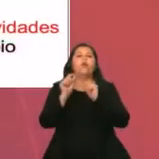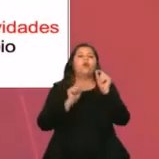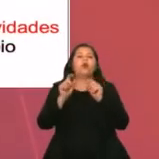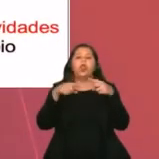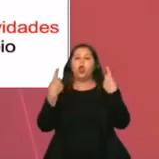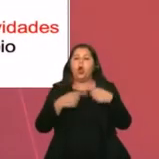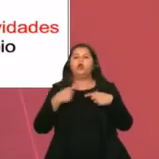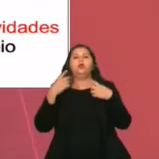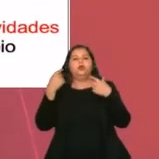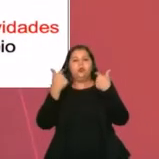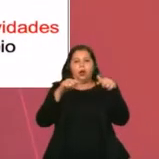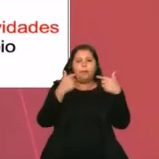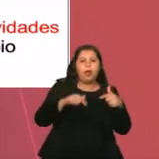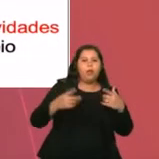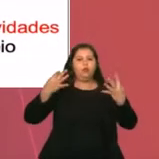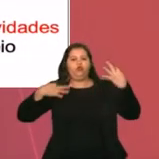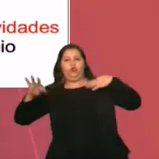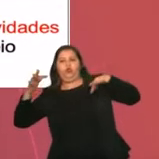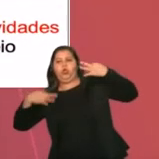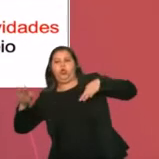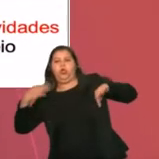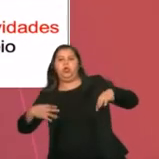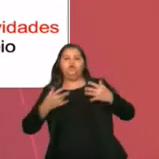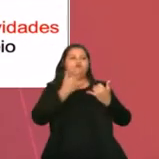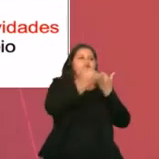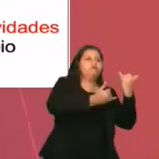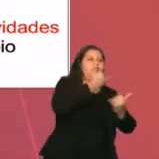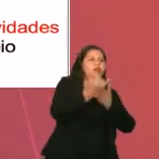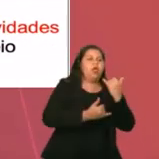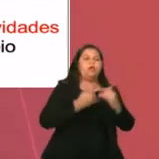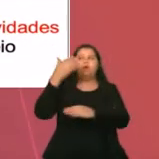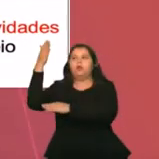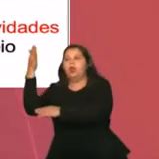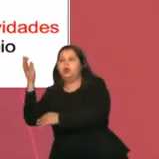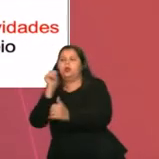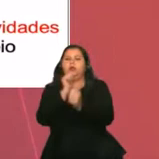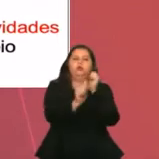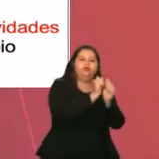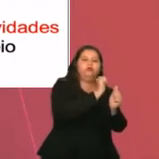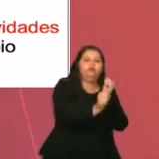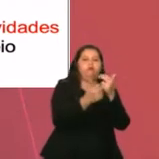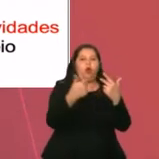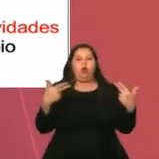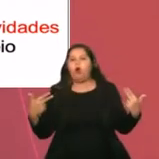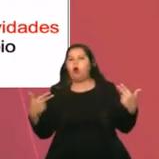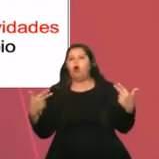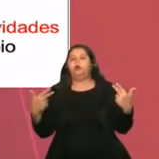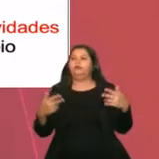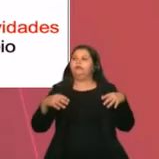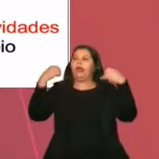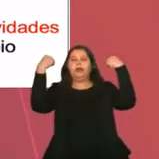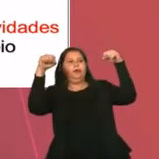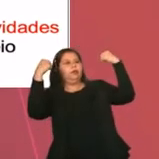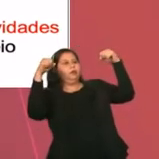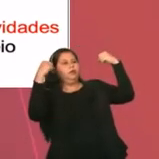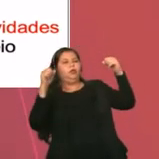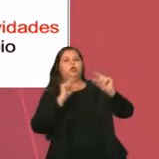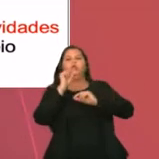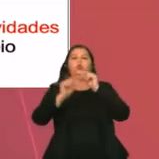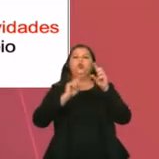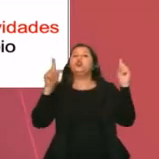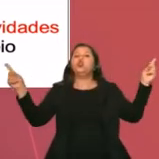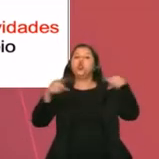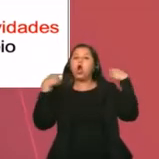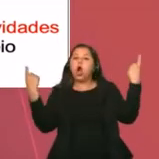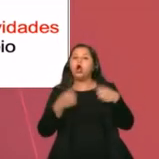trabalhamos com turismo com recreação com até Lar ia com o esporte com ele já assisti o físico O que que a gente